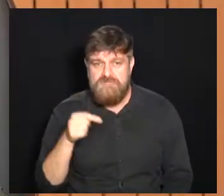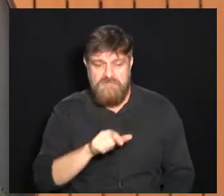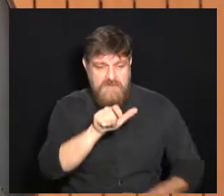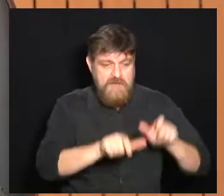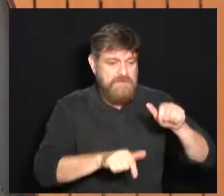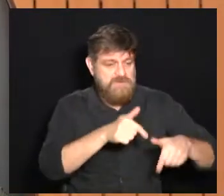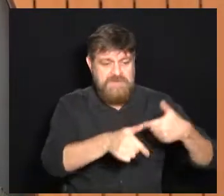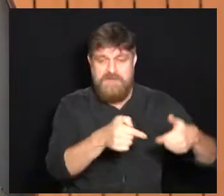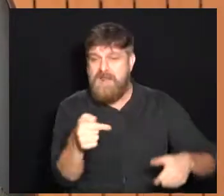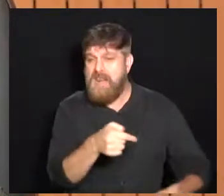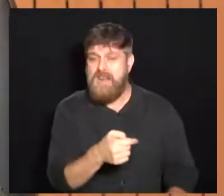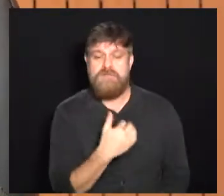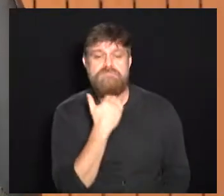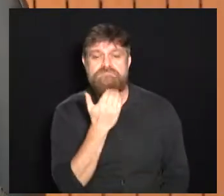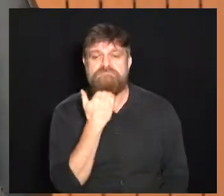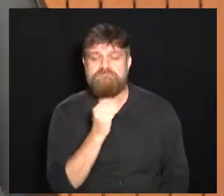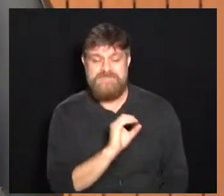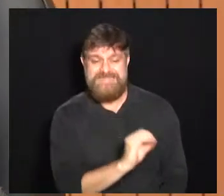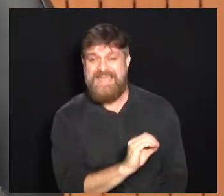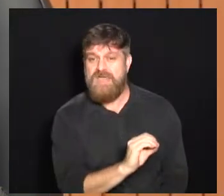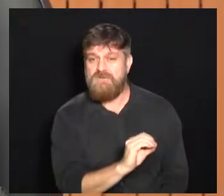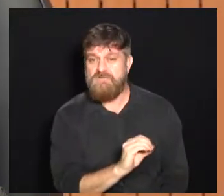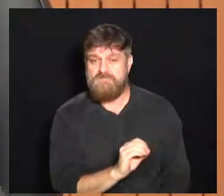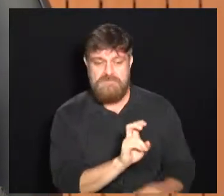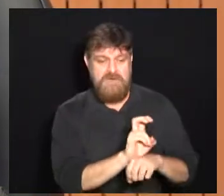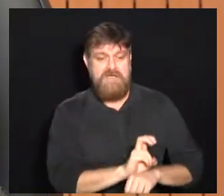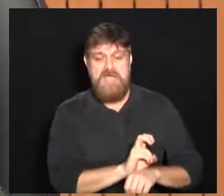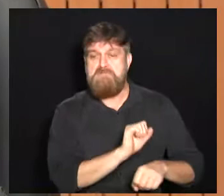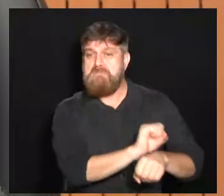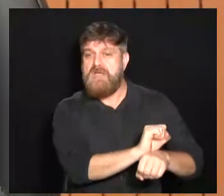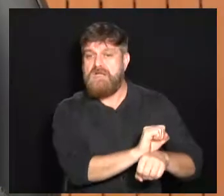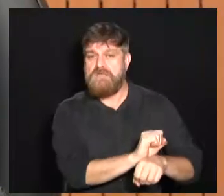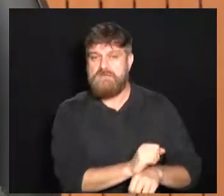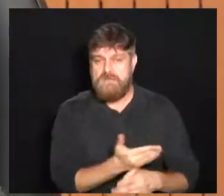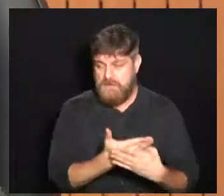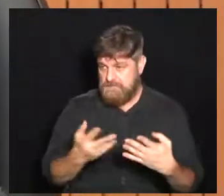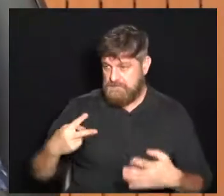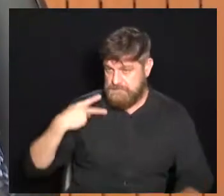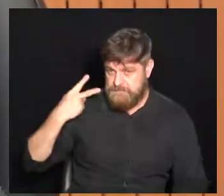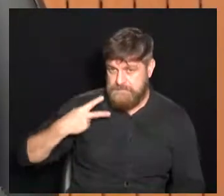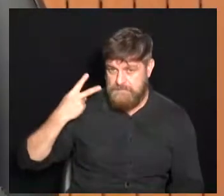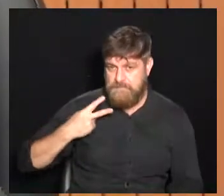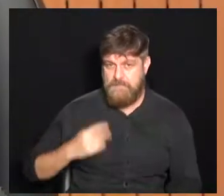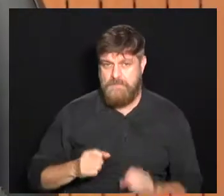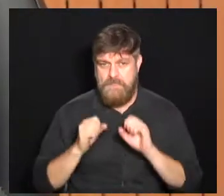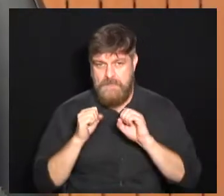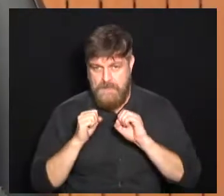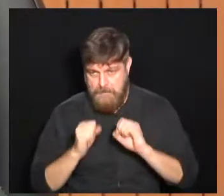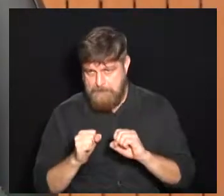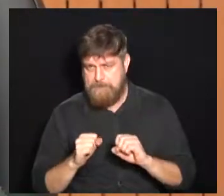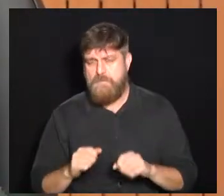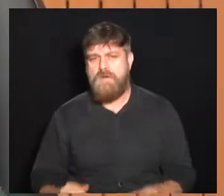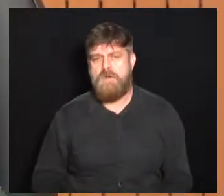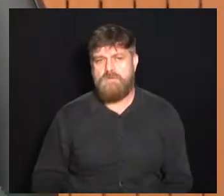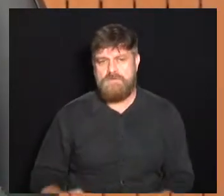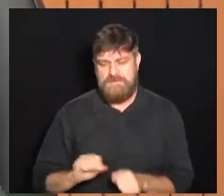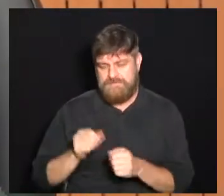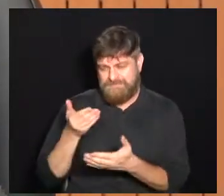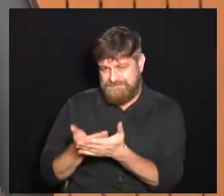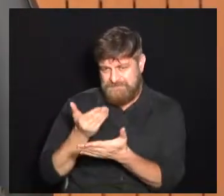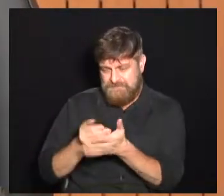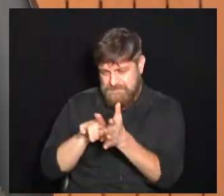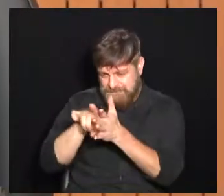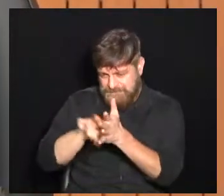para tocar a creche. Então, é necessário, vocês, vereadores, vocês podem fazer esse estudo e